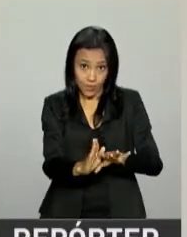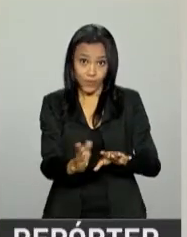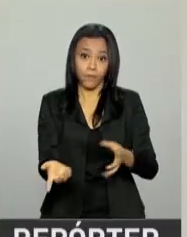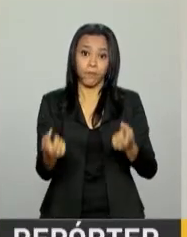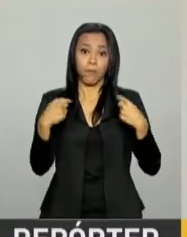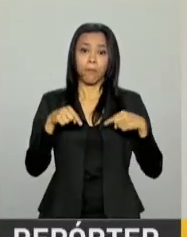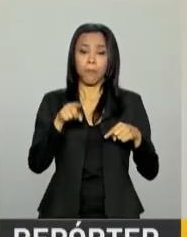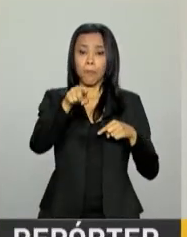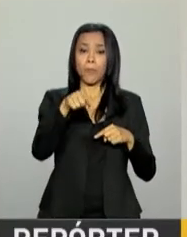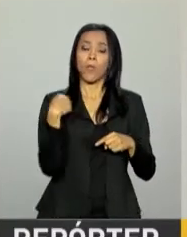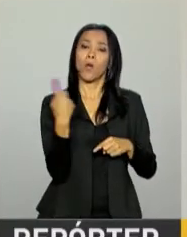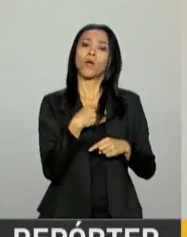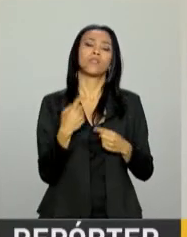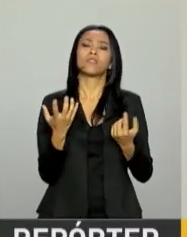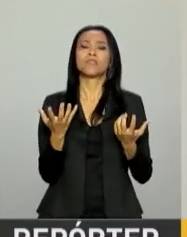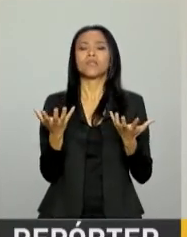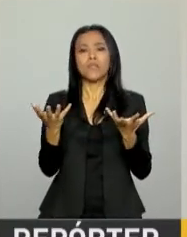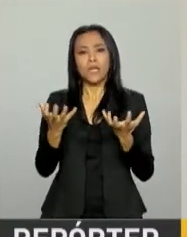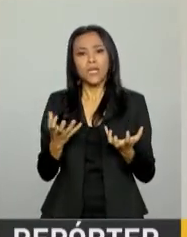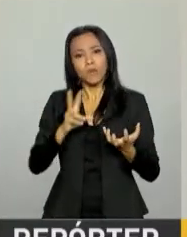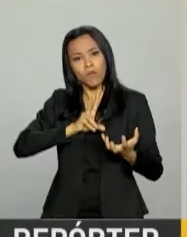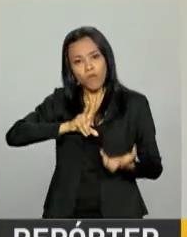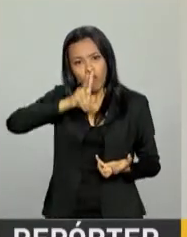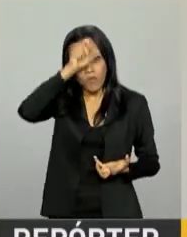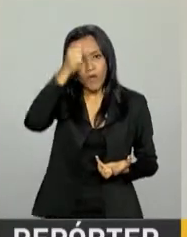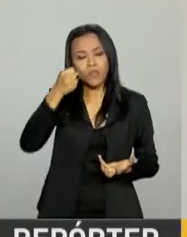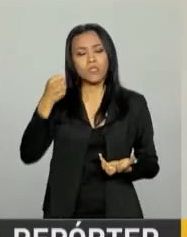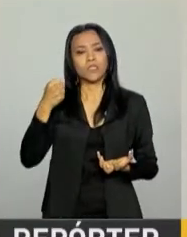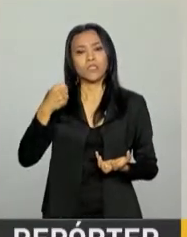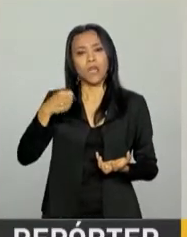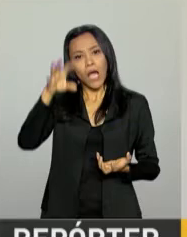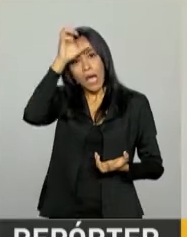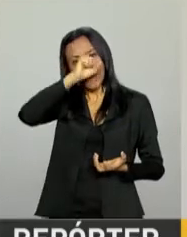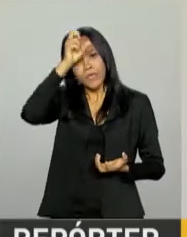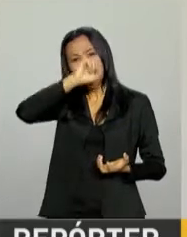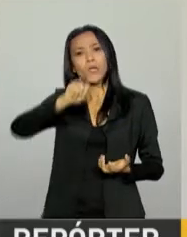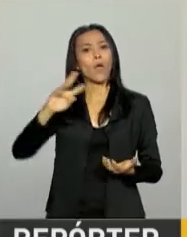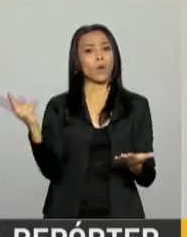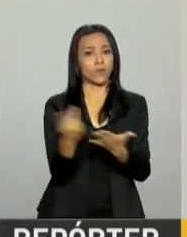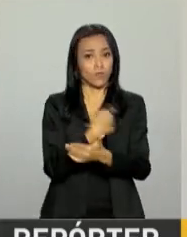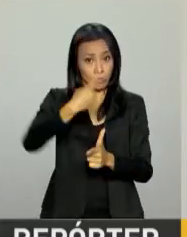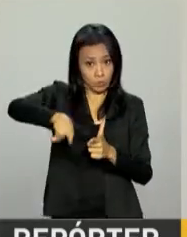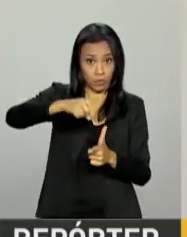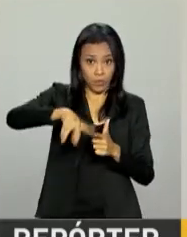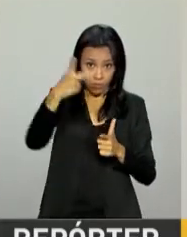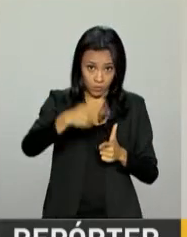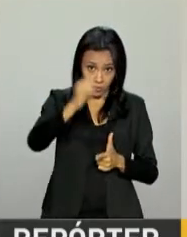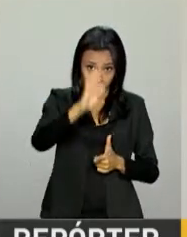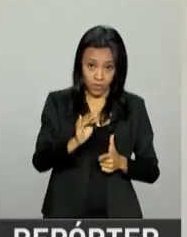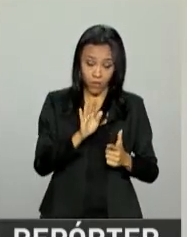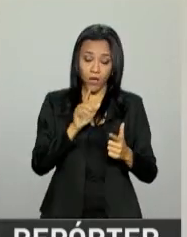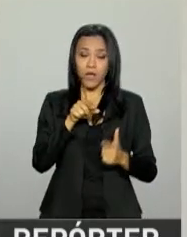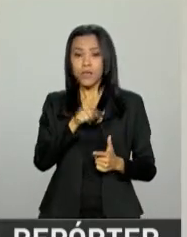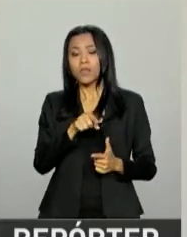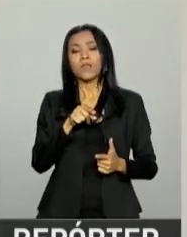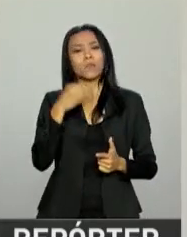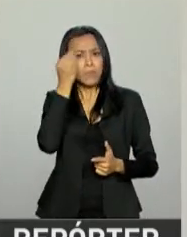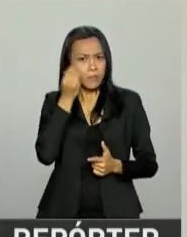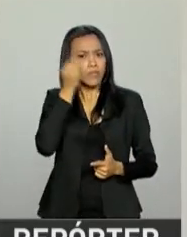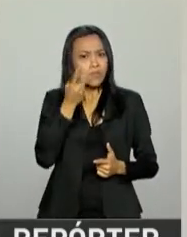quer muito fortemente a aprender com os desafios regulatórios que foram enfrentados aqui como eles foram enfrentados e quando a gente fala isabela